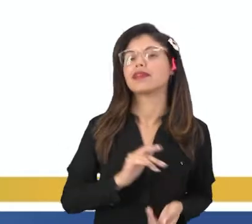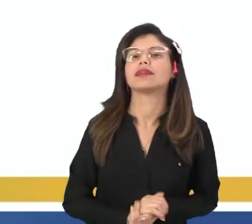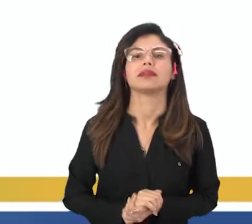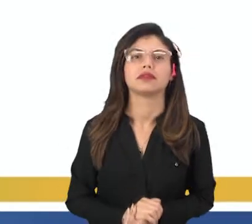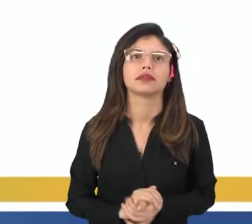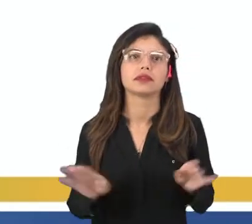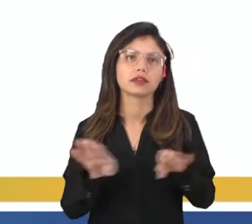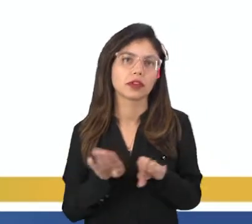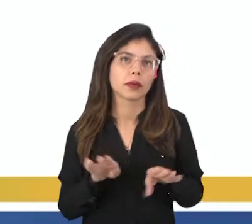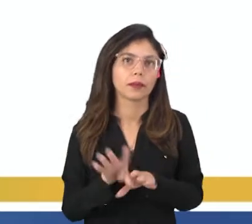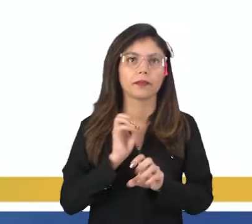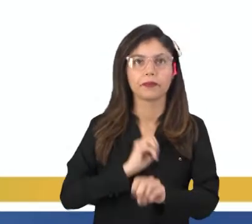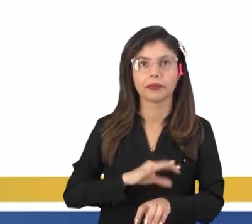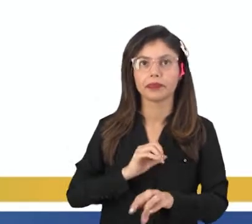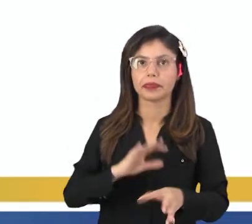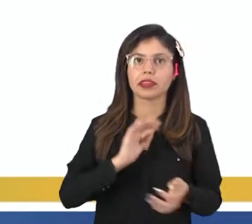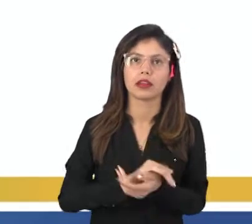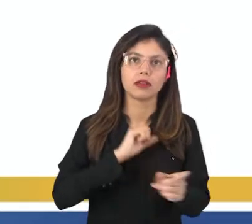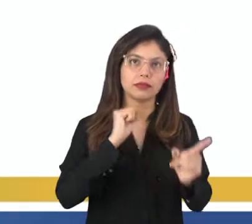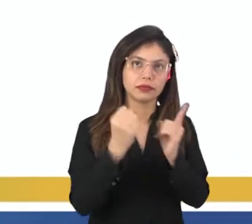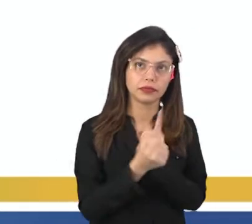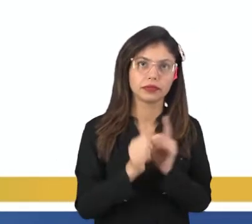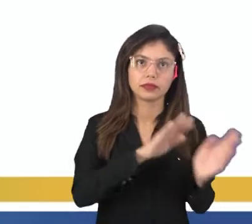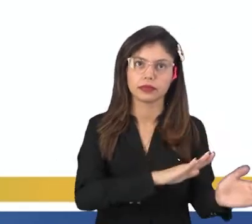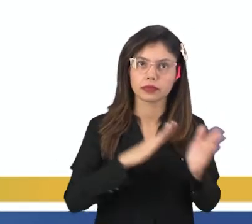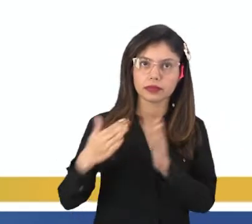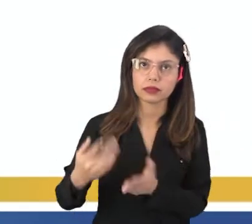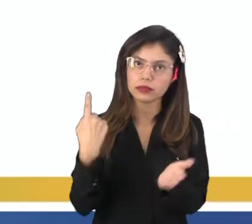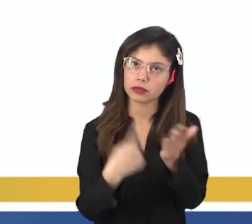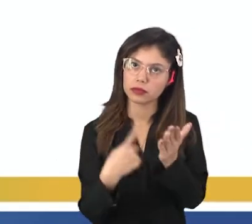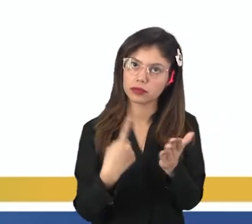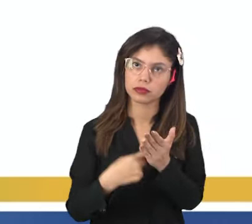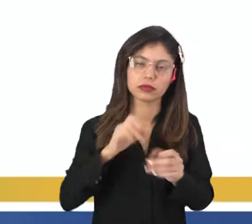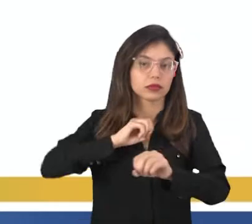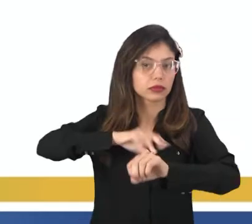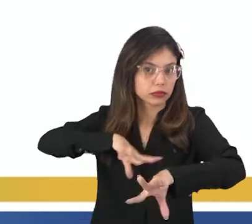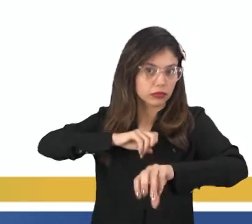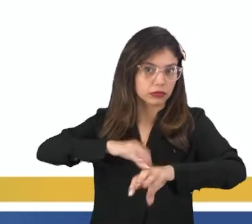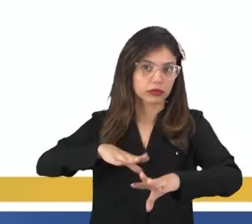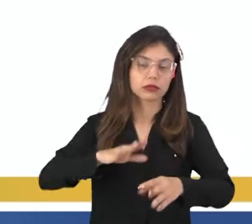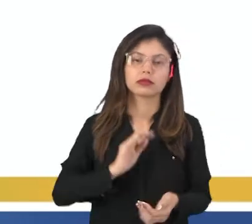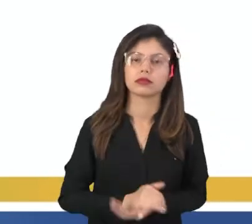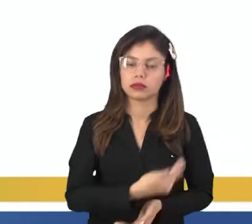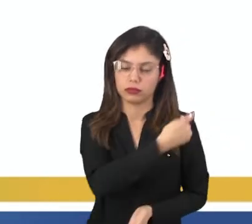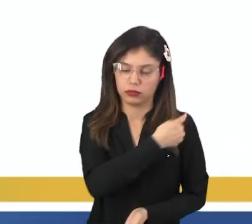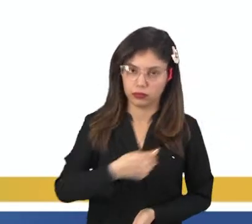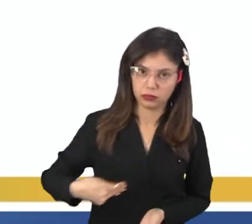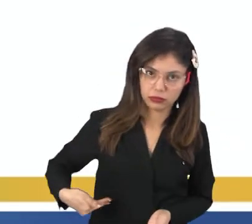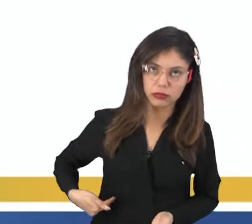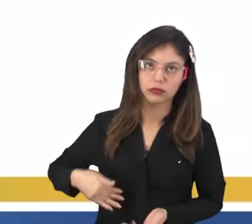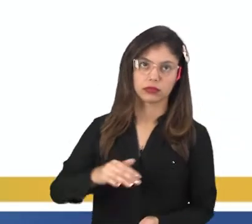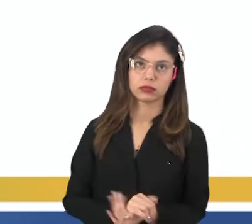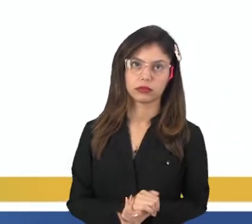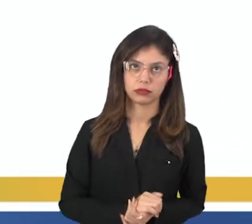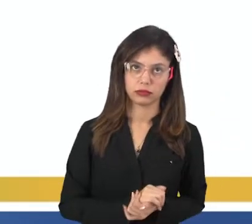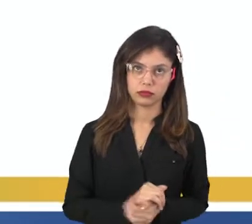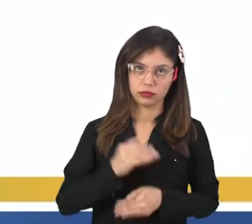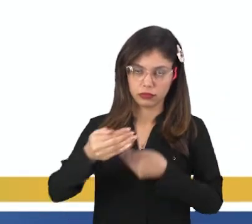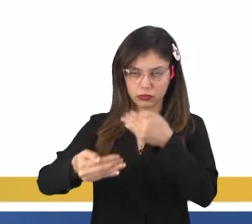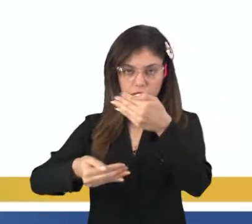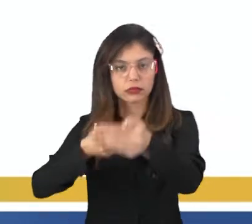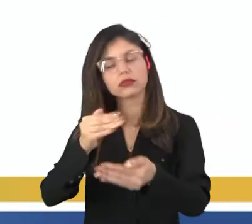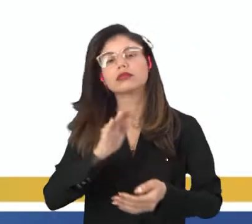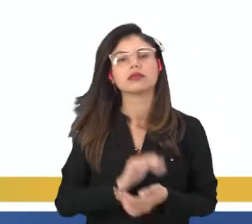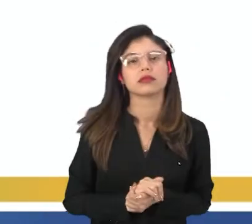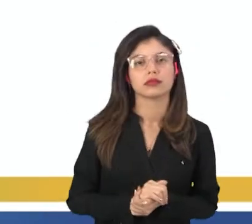de educação da sociedade o cinema passa a ser considerado um instrumento para educar seu público para